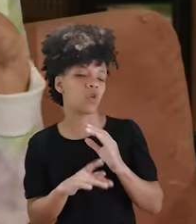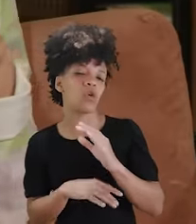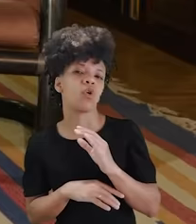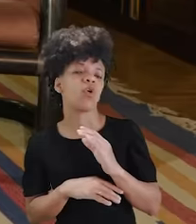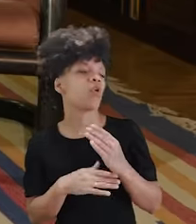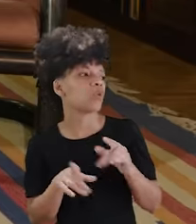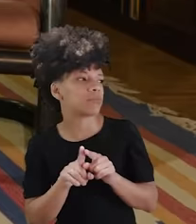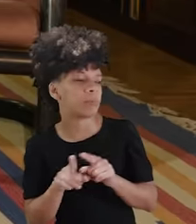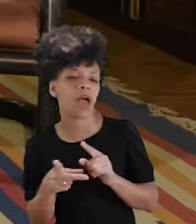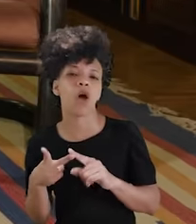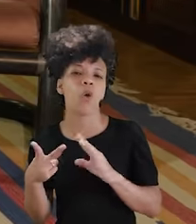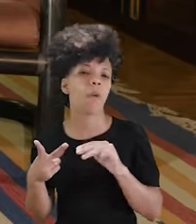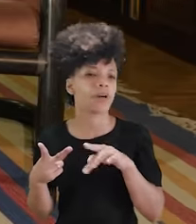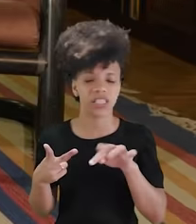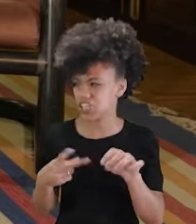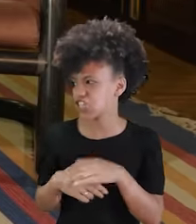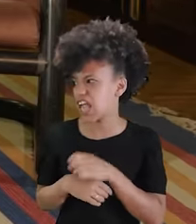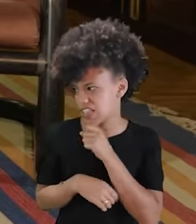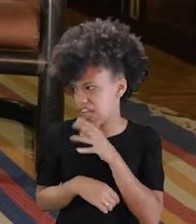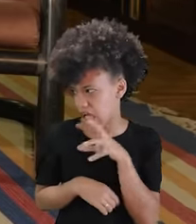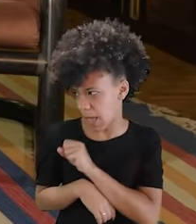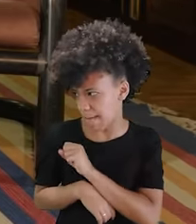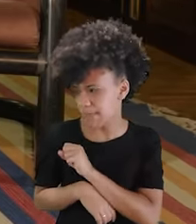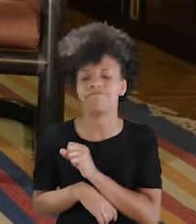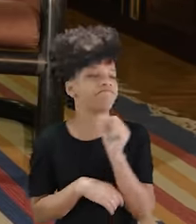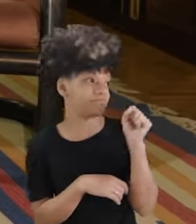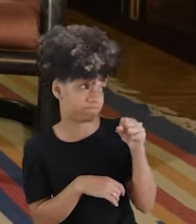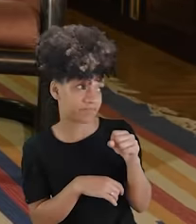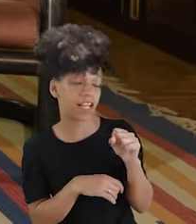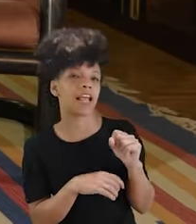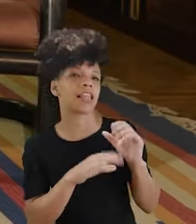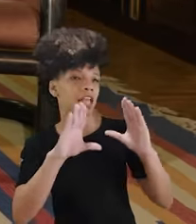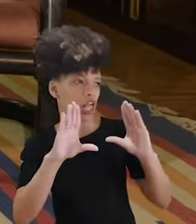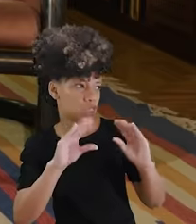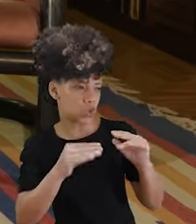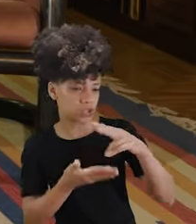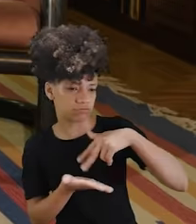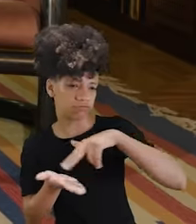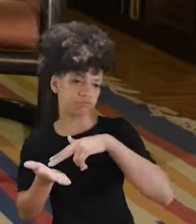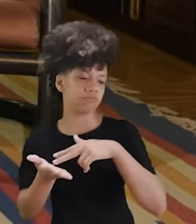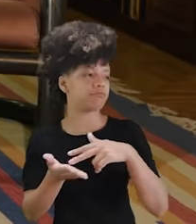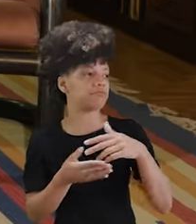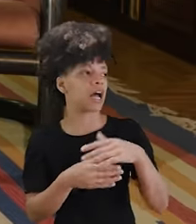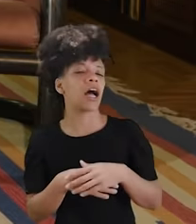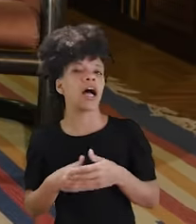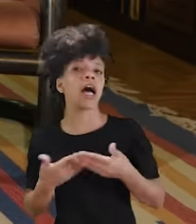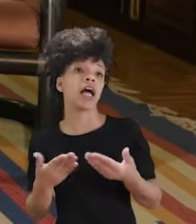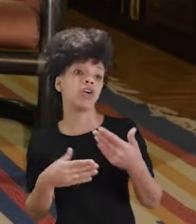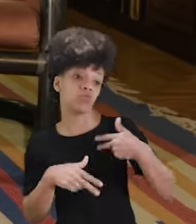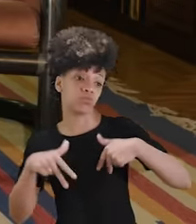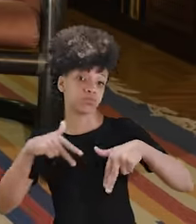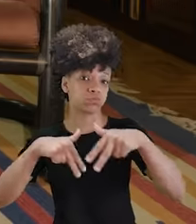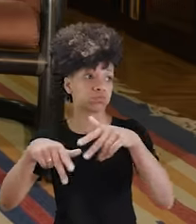com comodante né noite diga Ah é então uma noite de gala É Os oficiais ficam